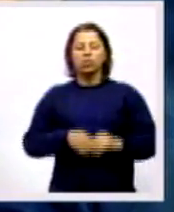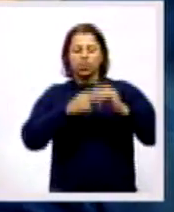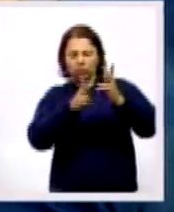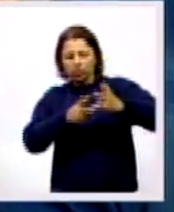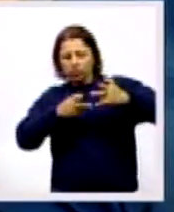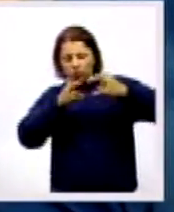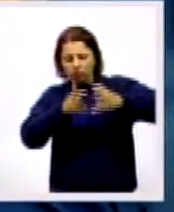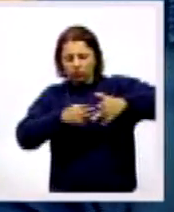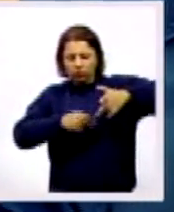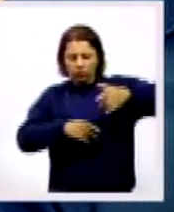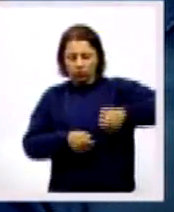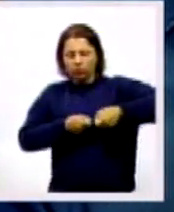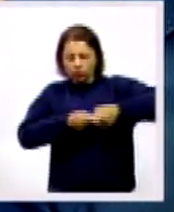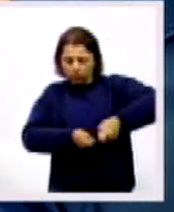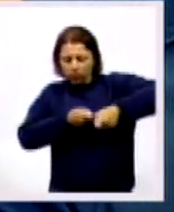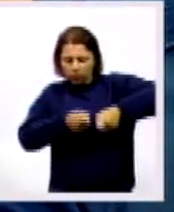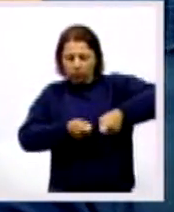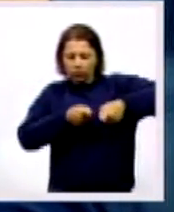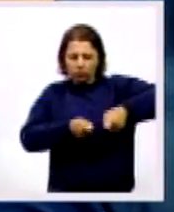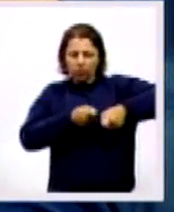sedução do demônio.